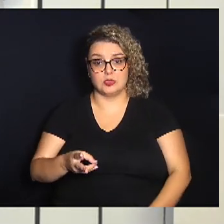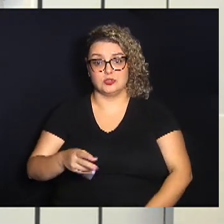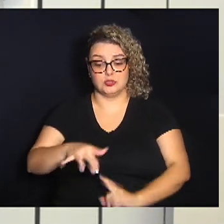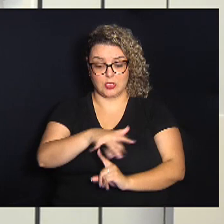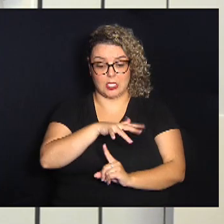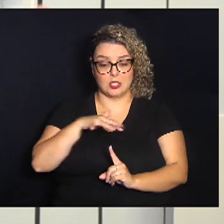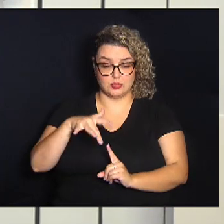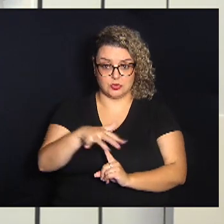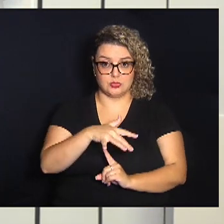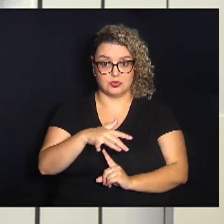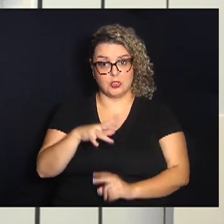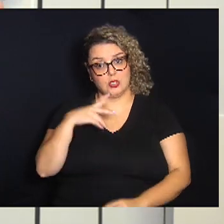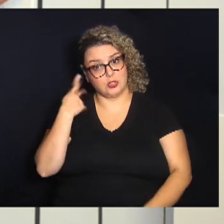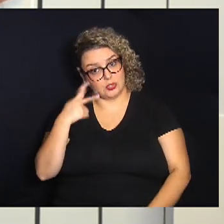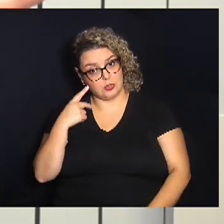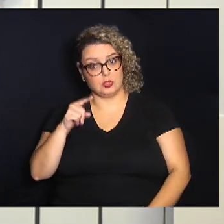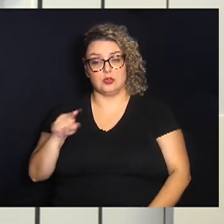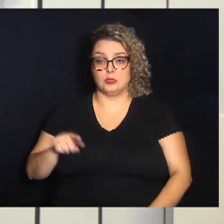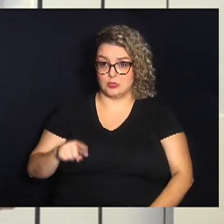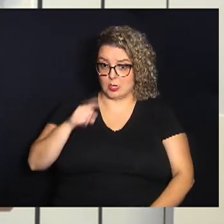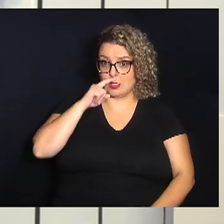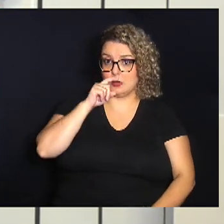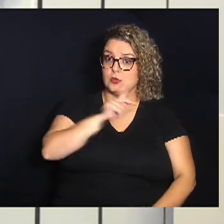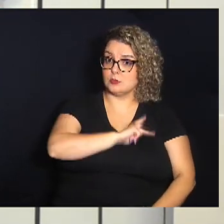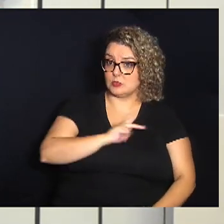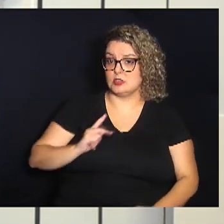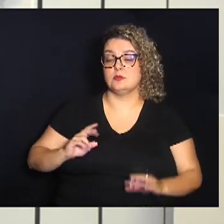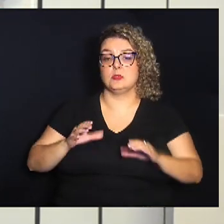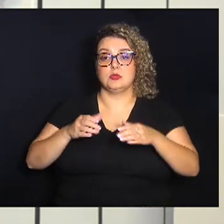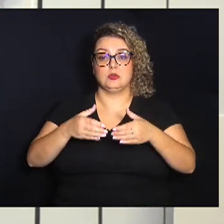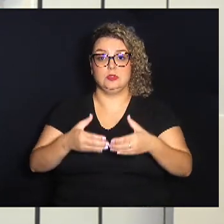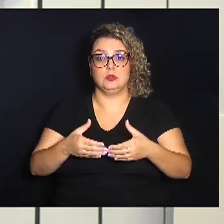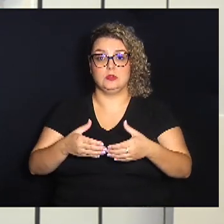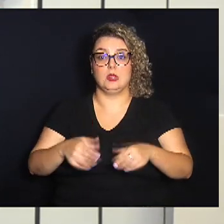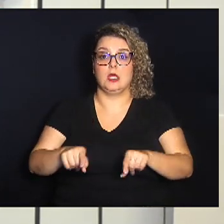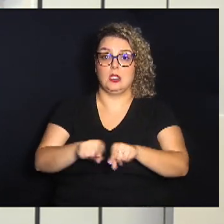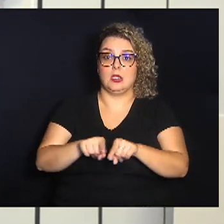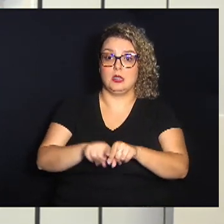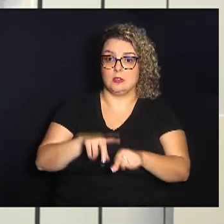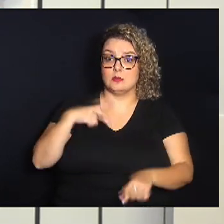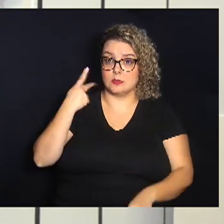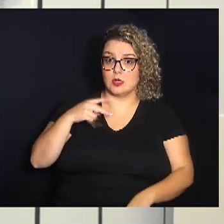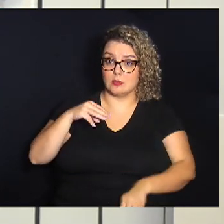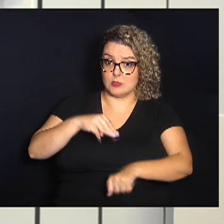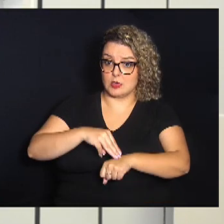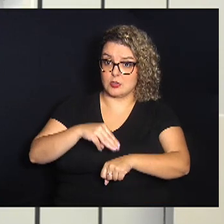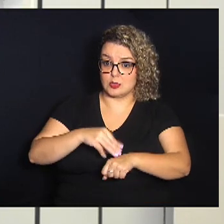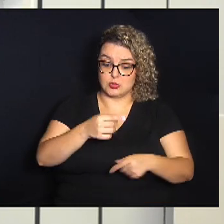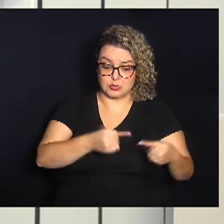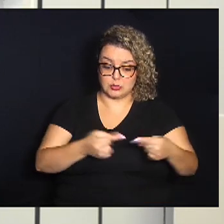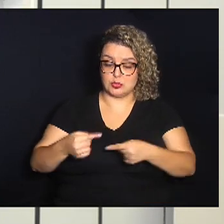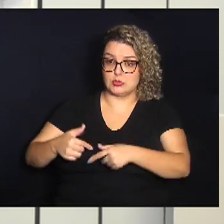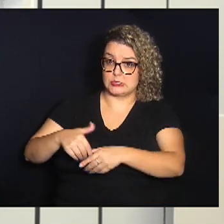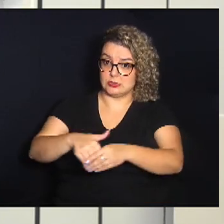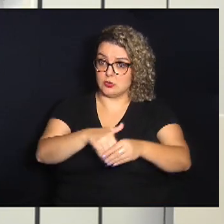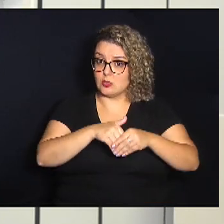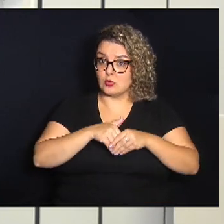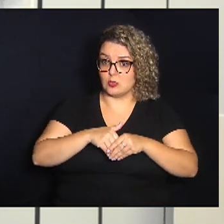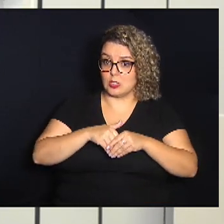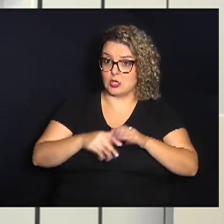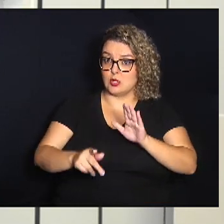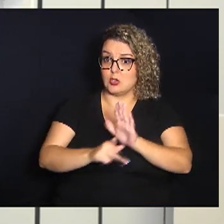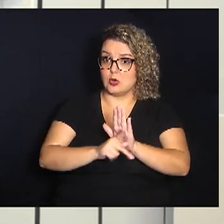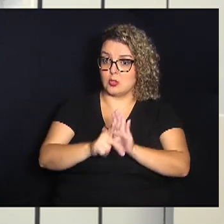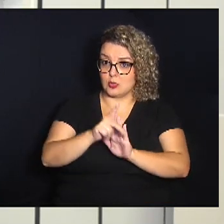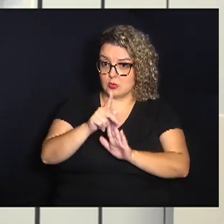Ambiente. O vereador Zé Carlos, presidente da comissão, e os parlamentares membros discutiram e votaram o projeto